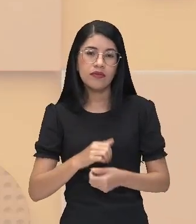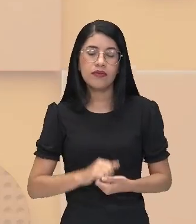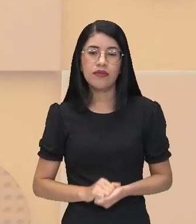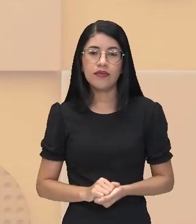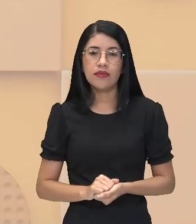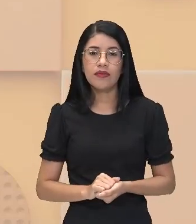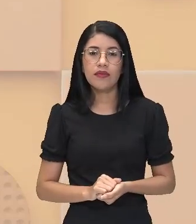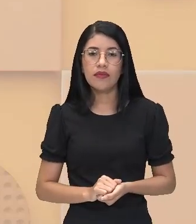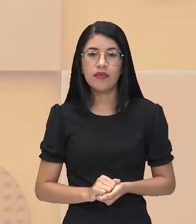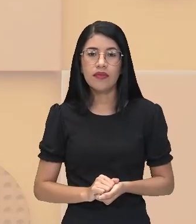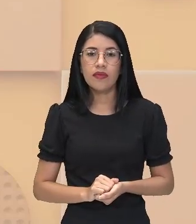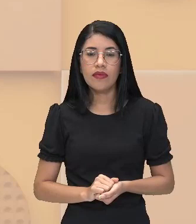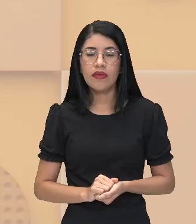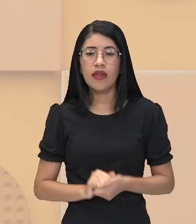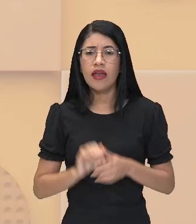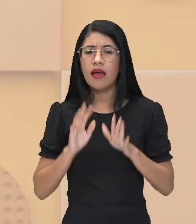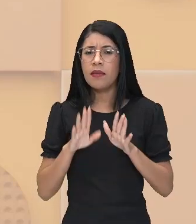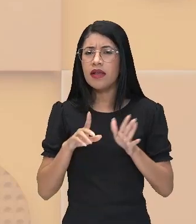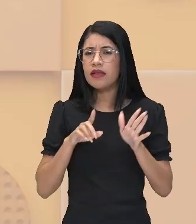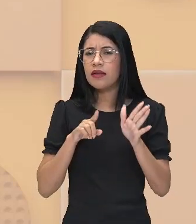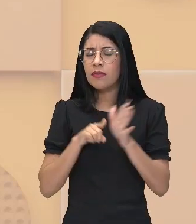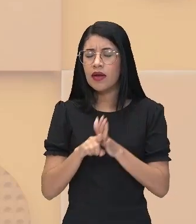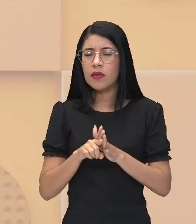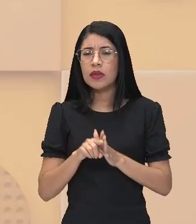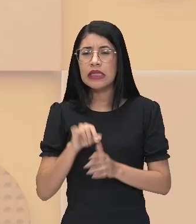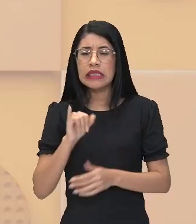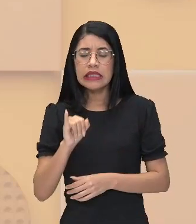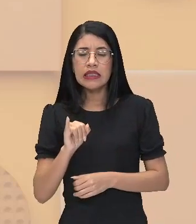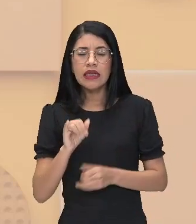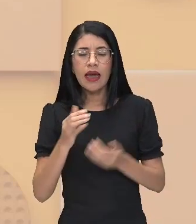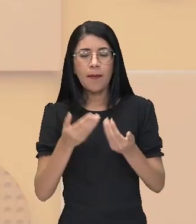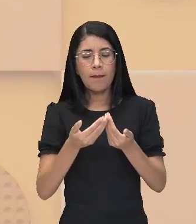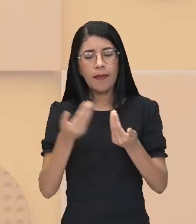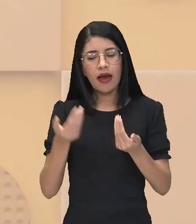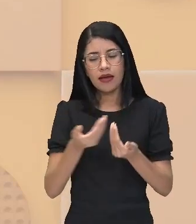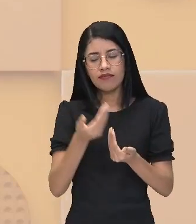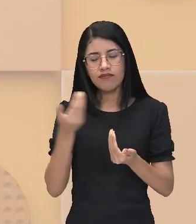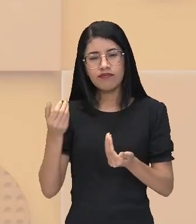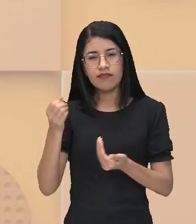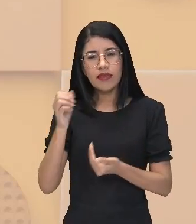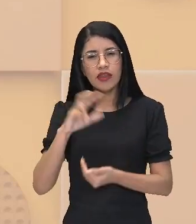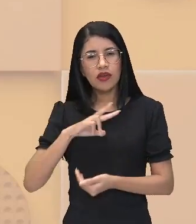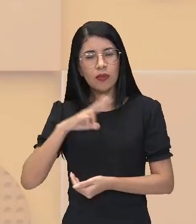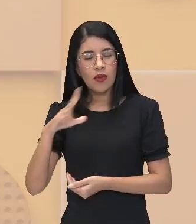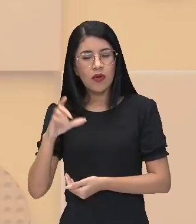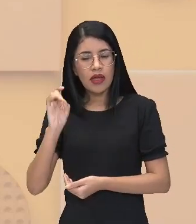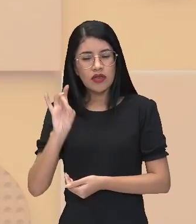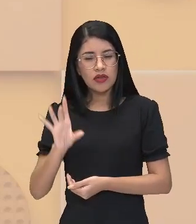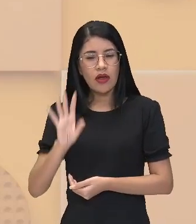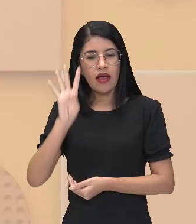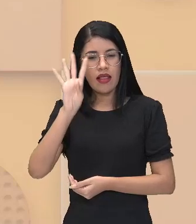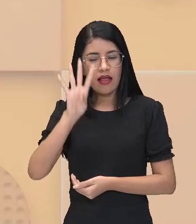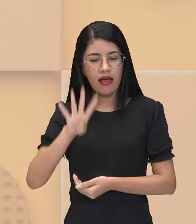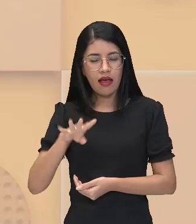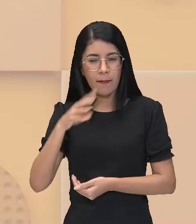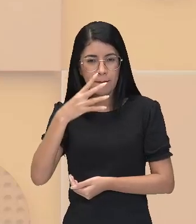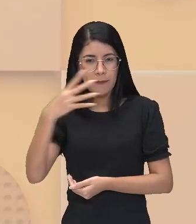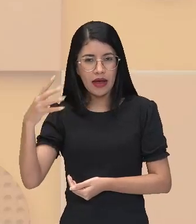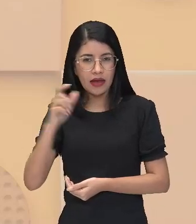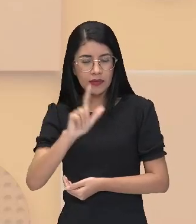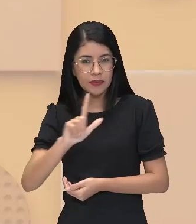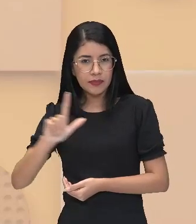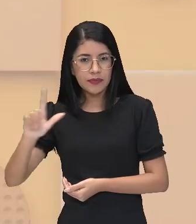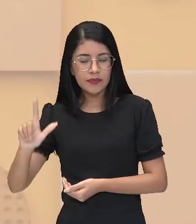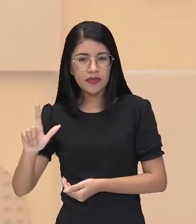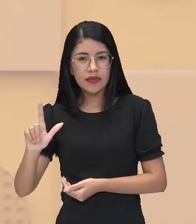aí a gente fica a pergunta, já que a parte que competia a Portugal era somente aquela a leste, somente